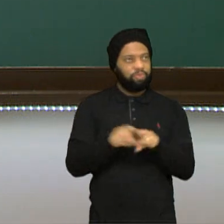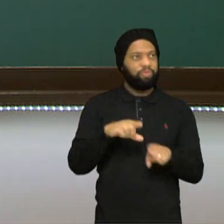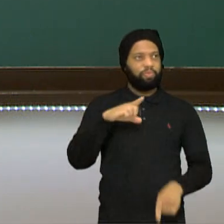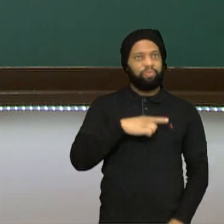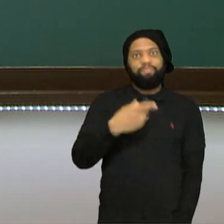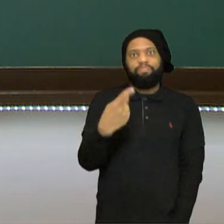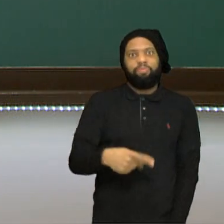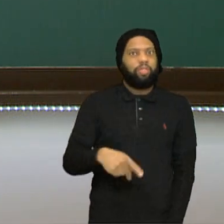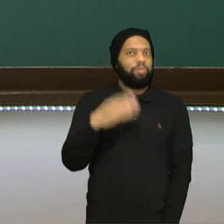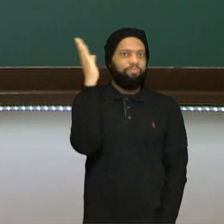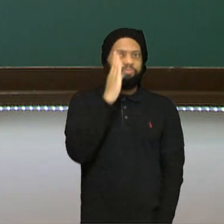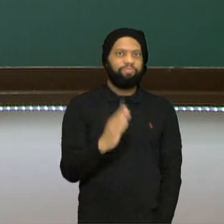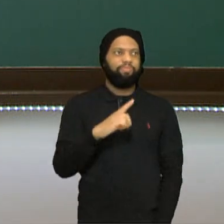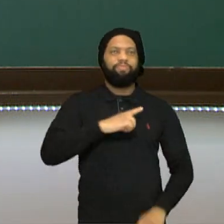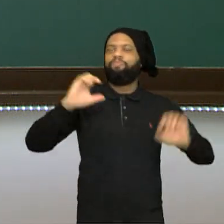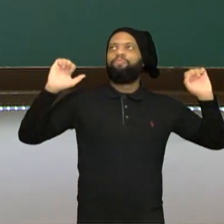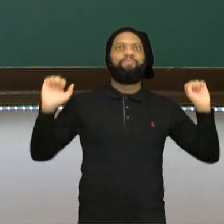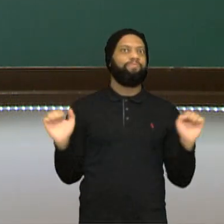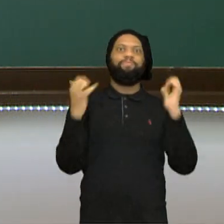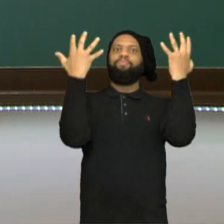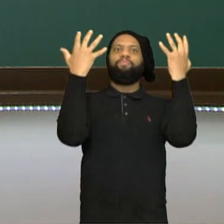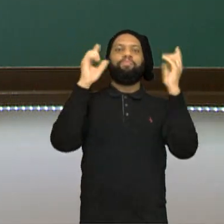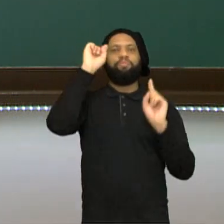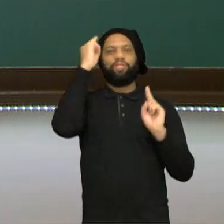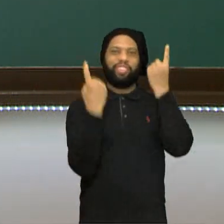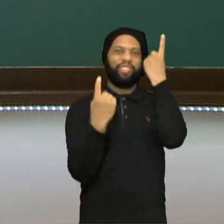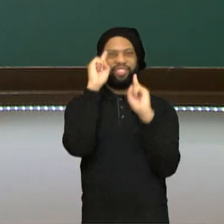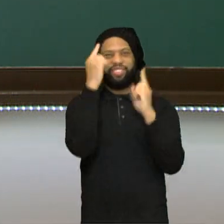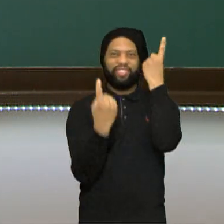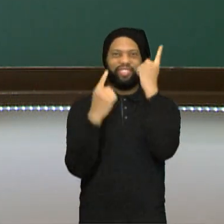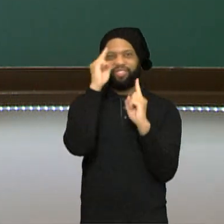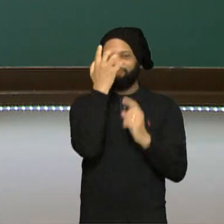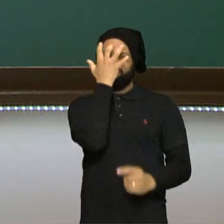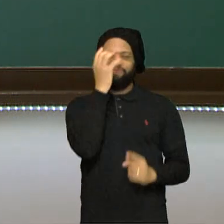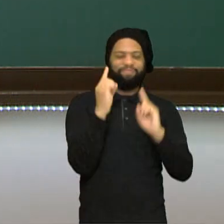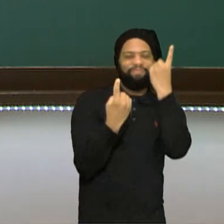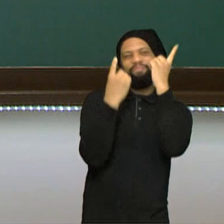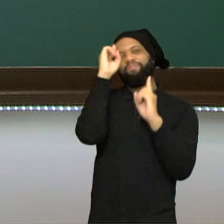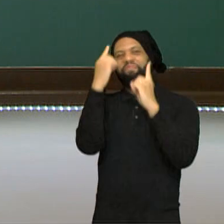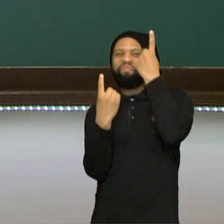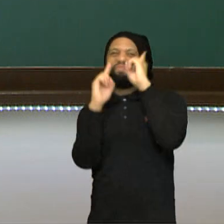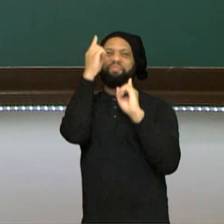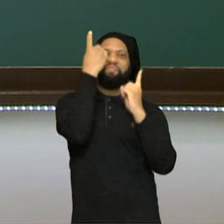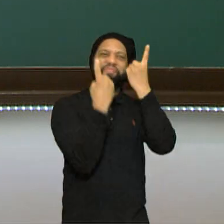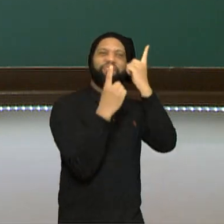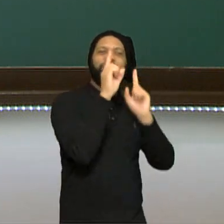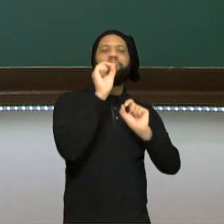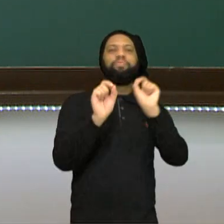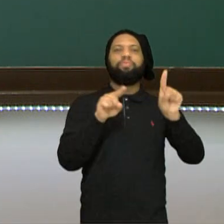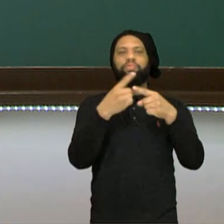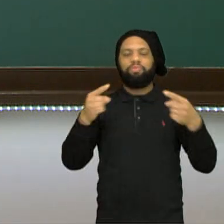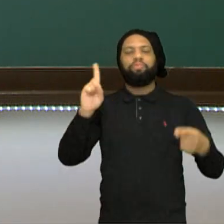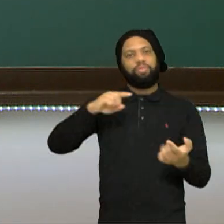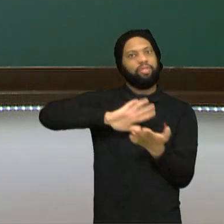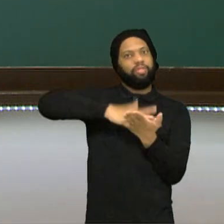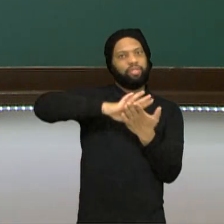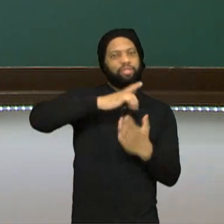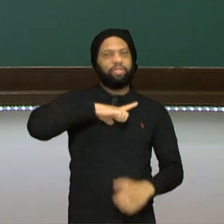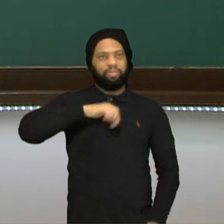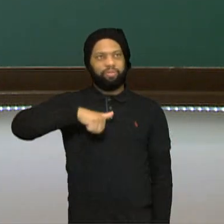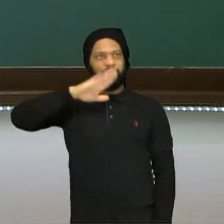temos uma grande festa, né, que é o carnaval, que o qual é a música predominante no carnaval? O samba,